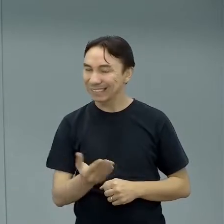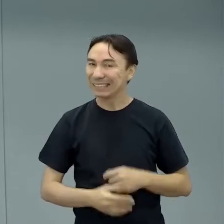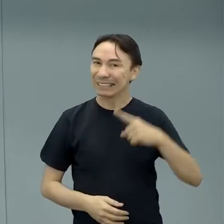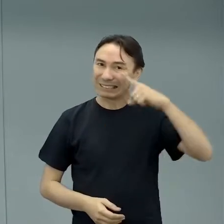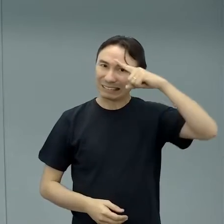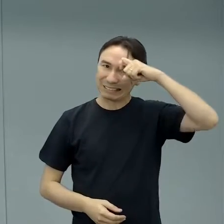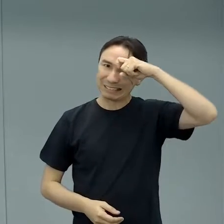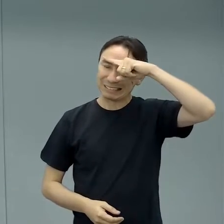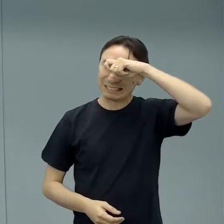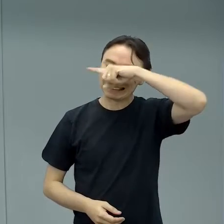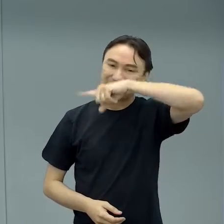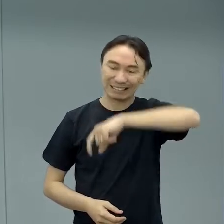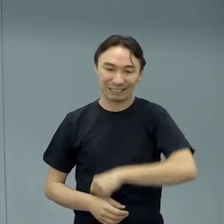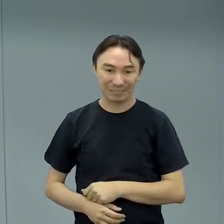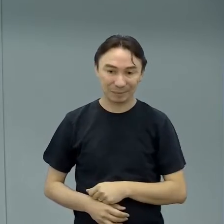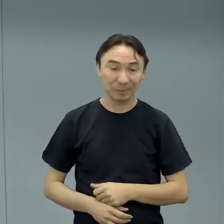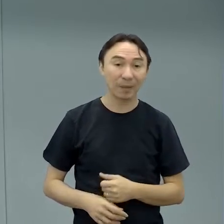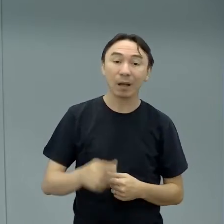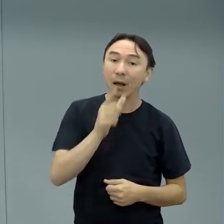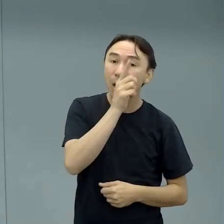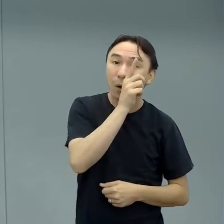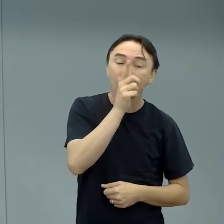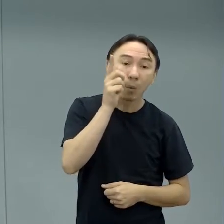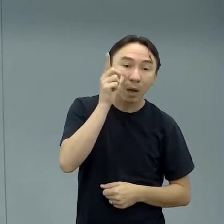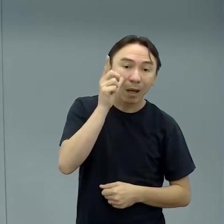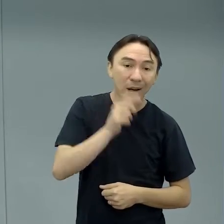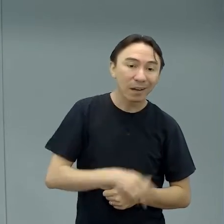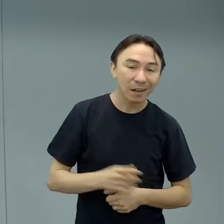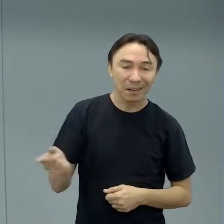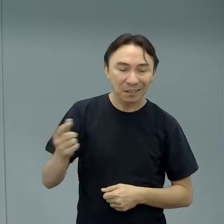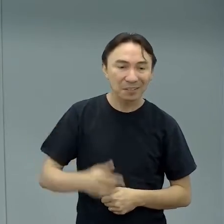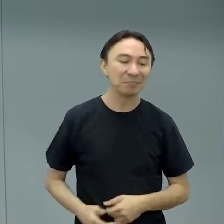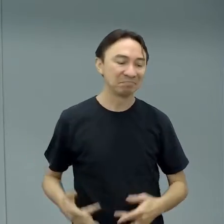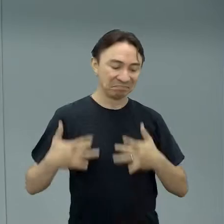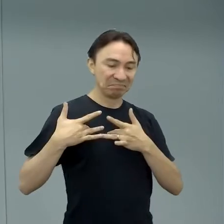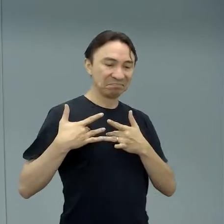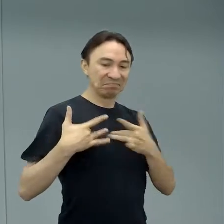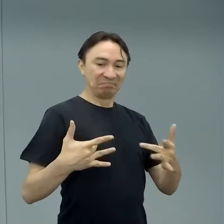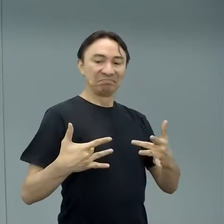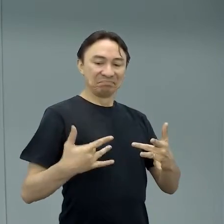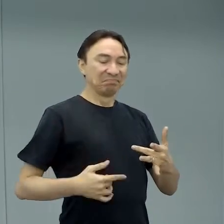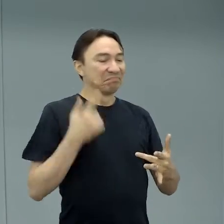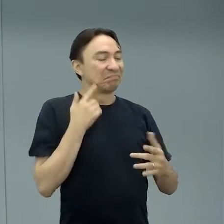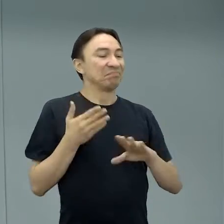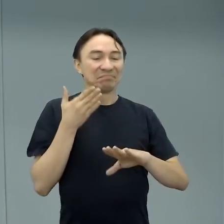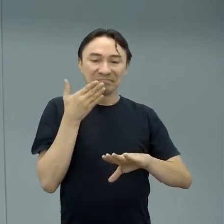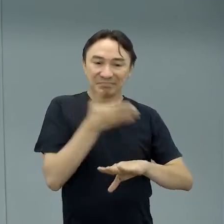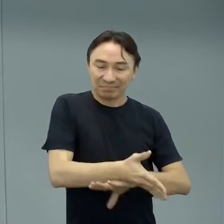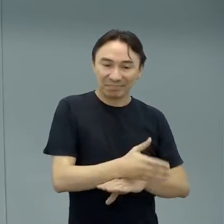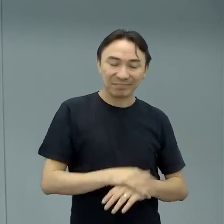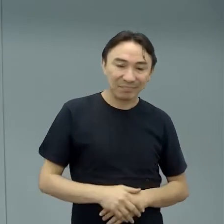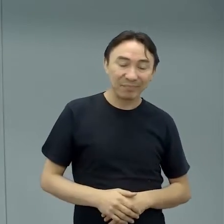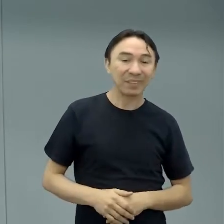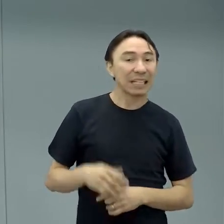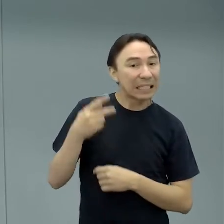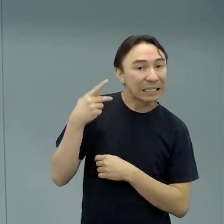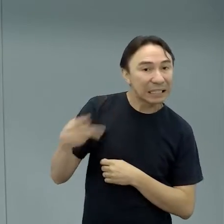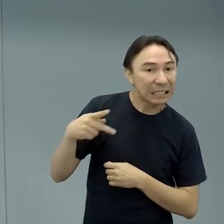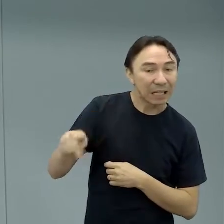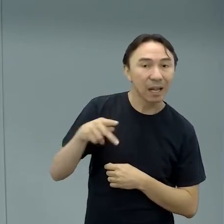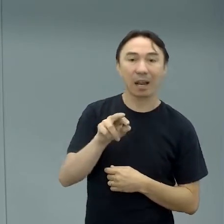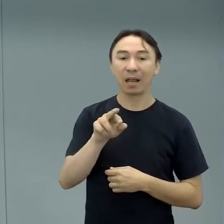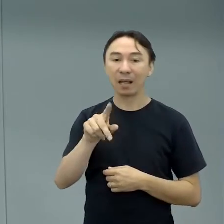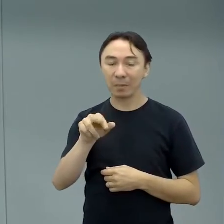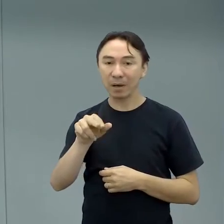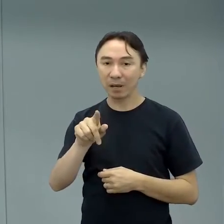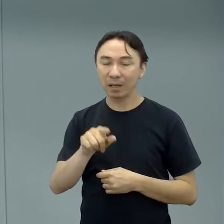para nós. Então, a Luana apareceu como uma voluntária, né? A irmã da Luana estudava na mesma sala que